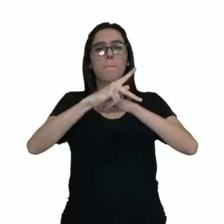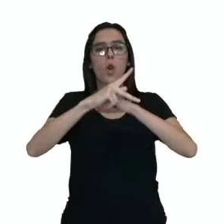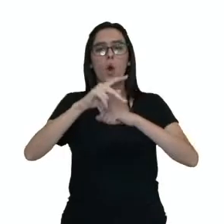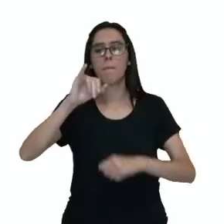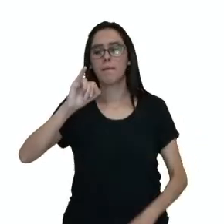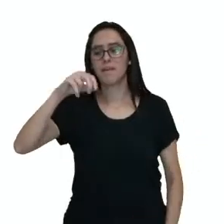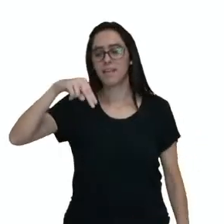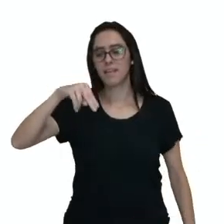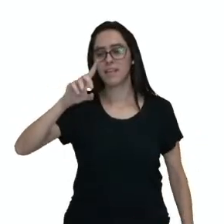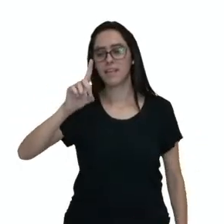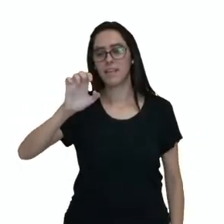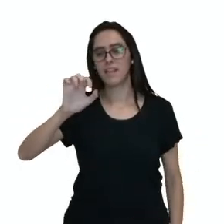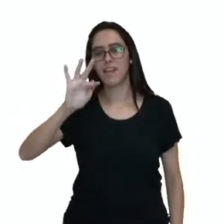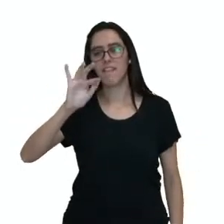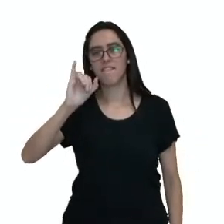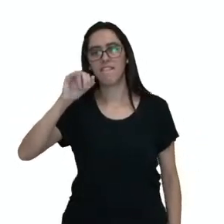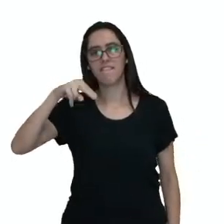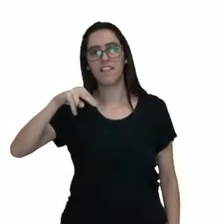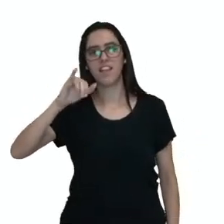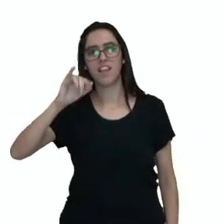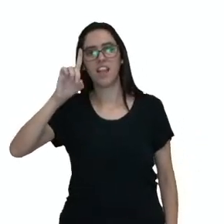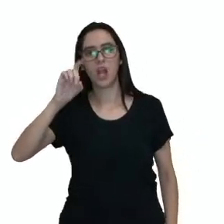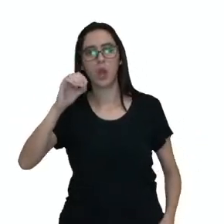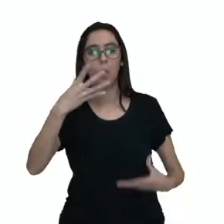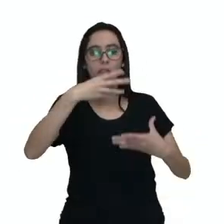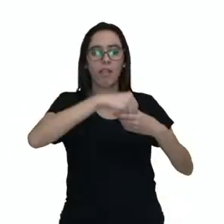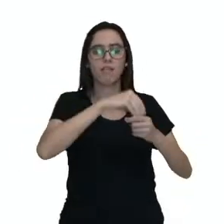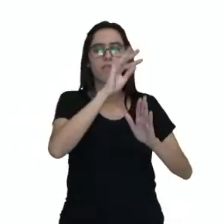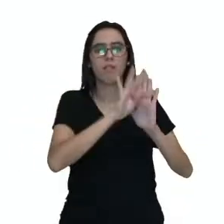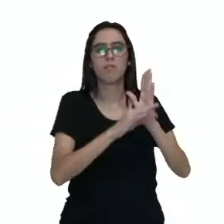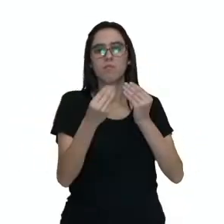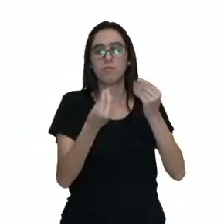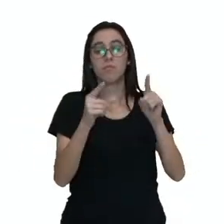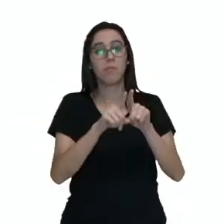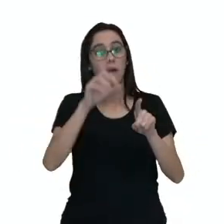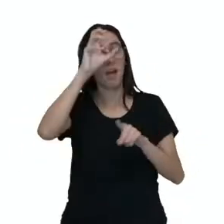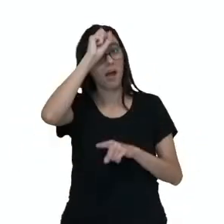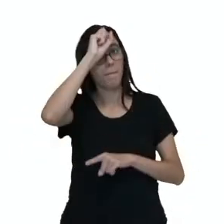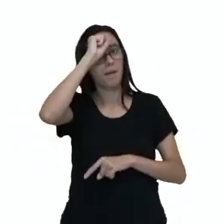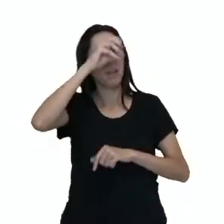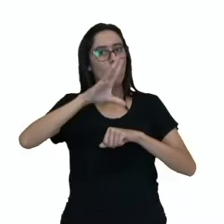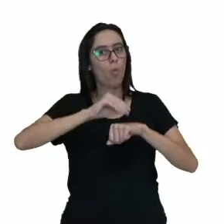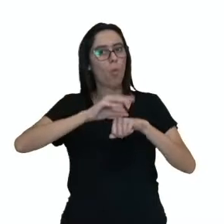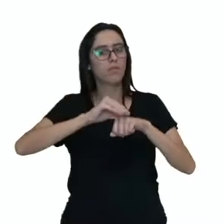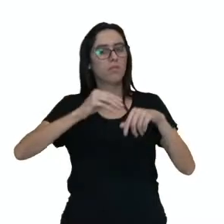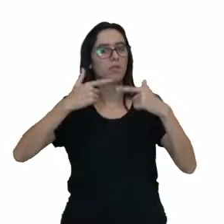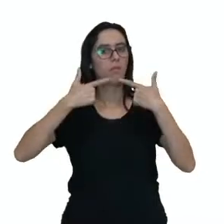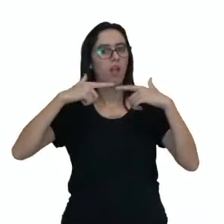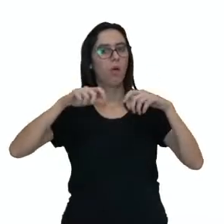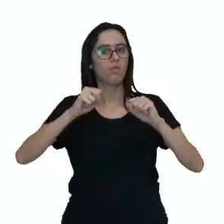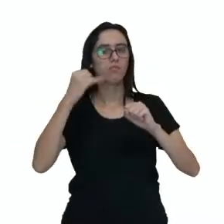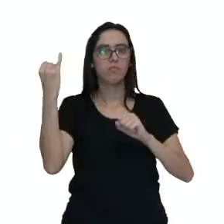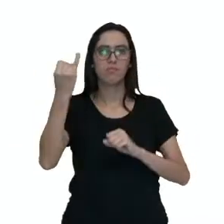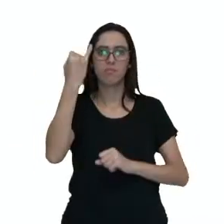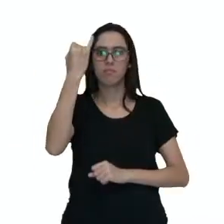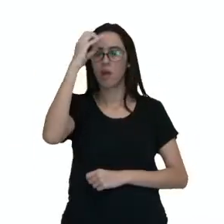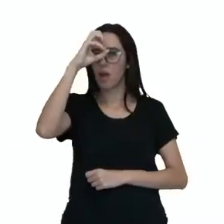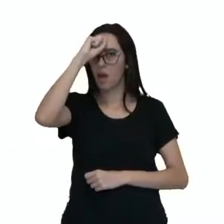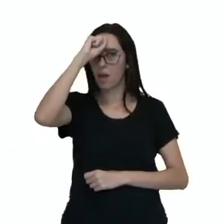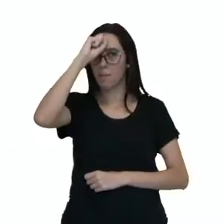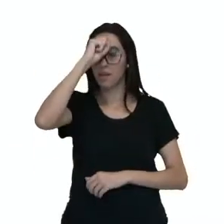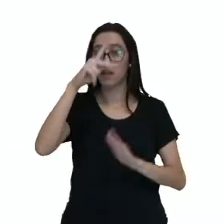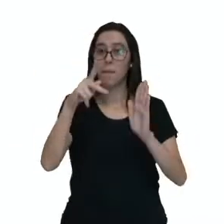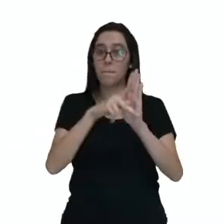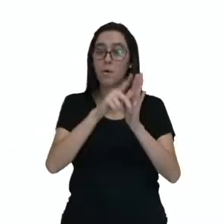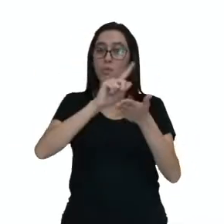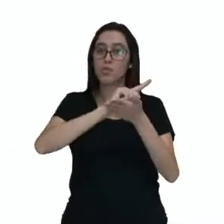dentro do texto. Apropriar-se do conhecimento linguístico necessário para a compreensão do gênero